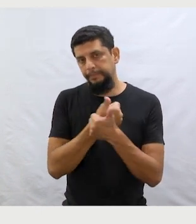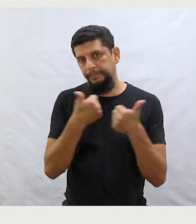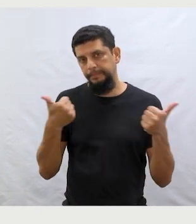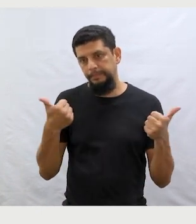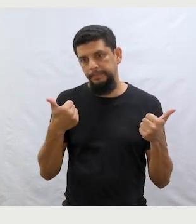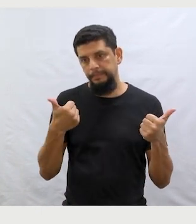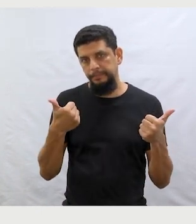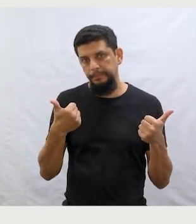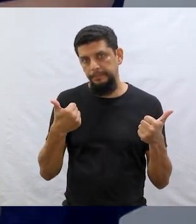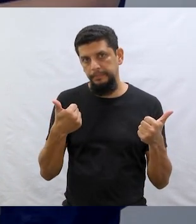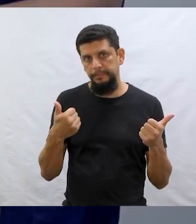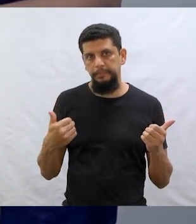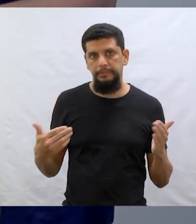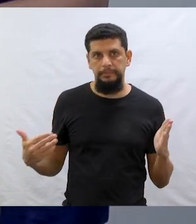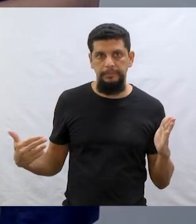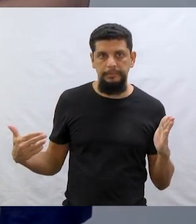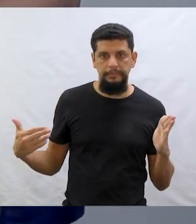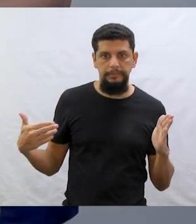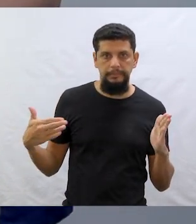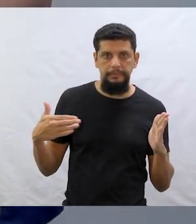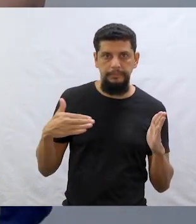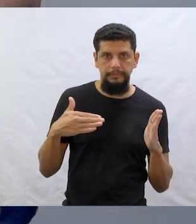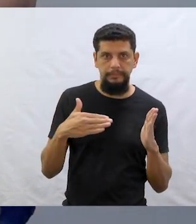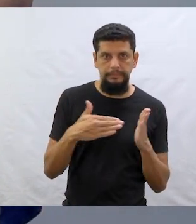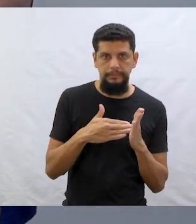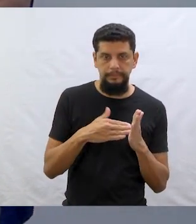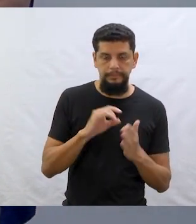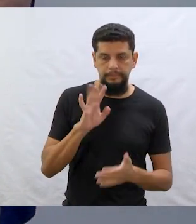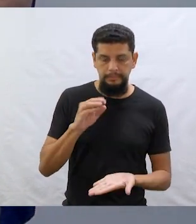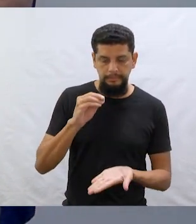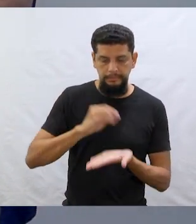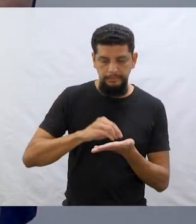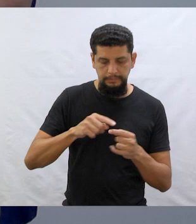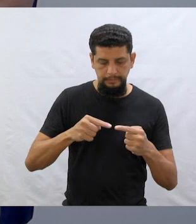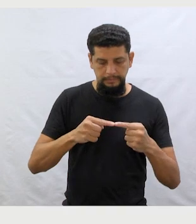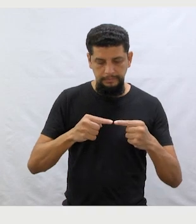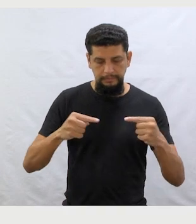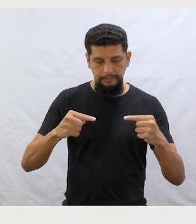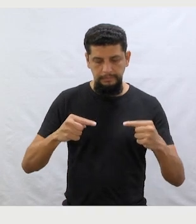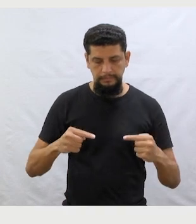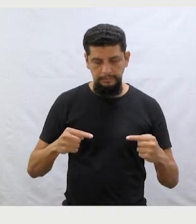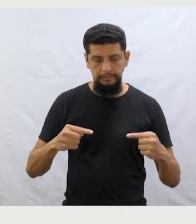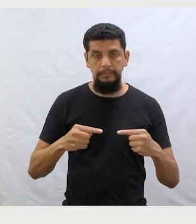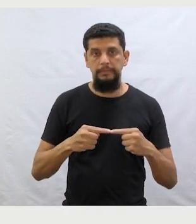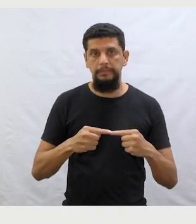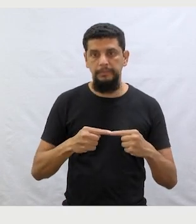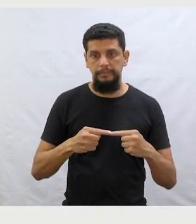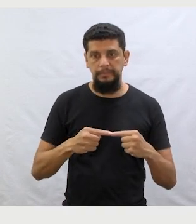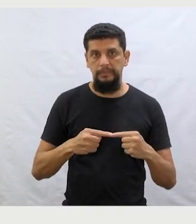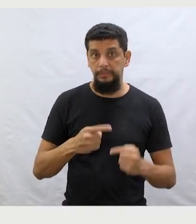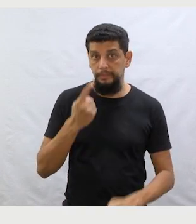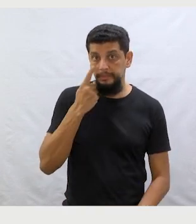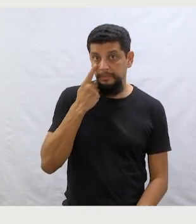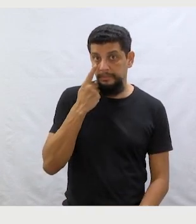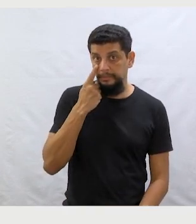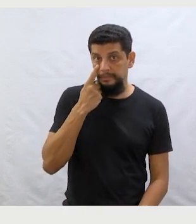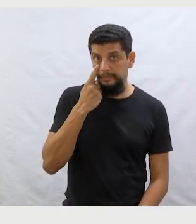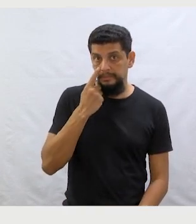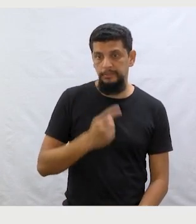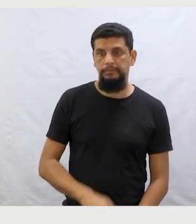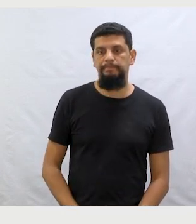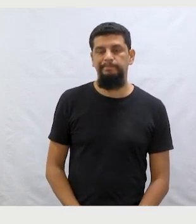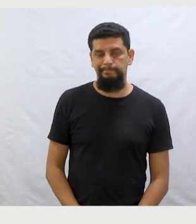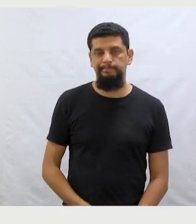para completar a sequência, só falta o retângulo. Que é onde é o lugar dele. Vamos lá?